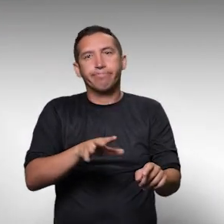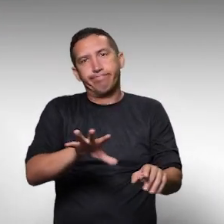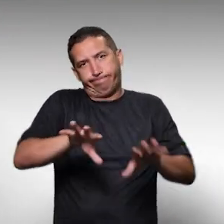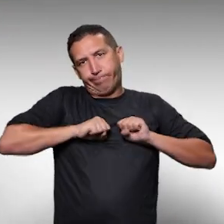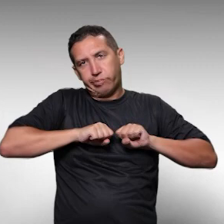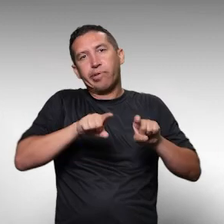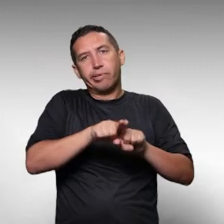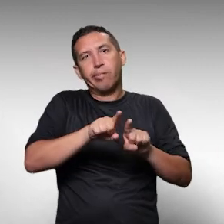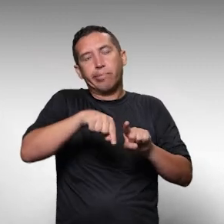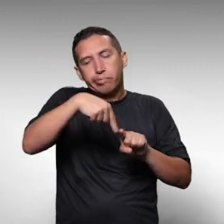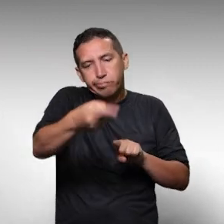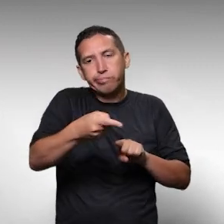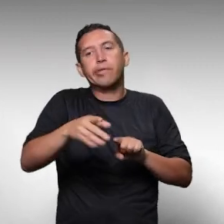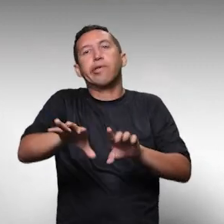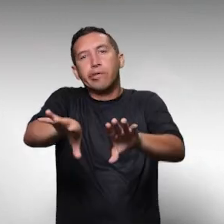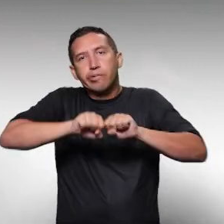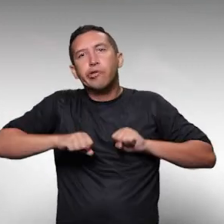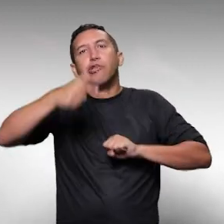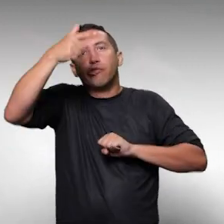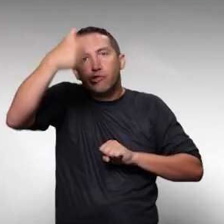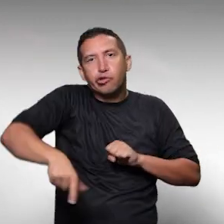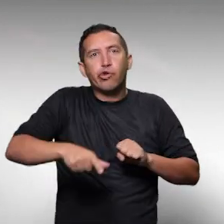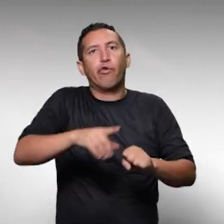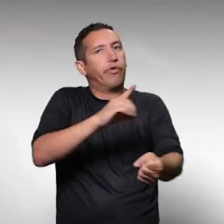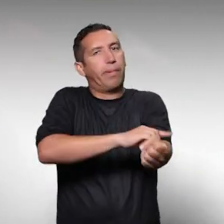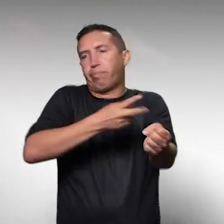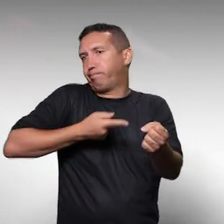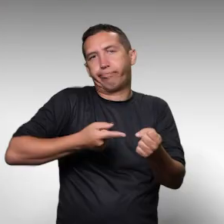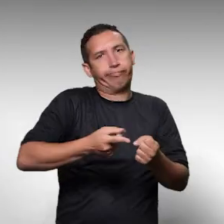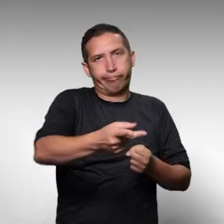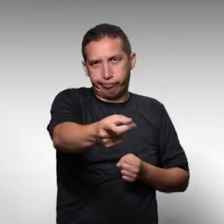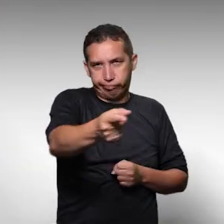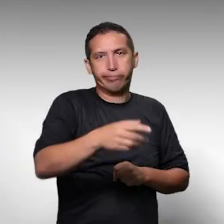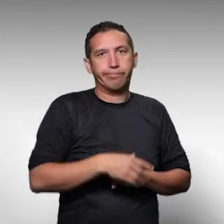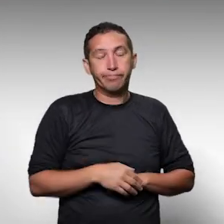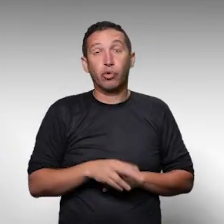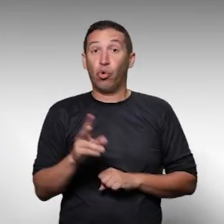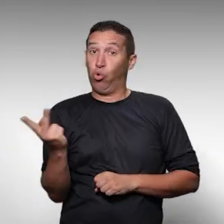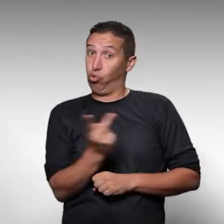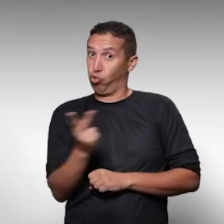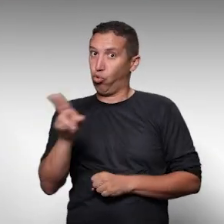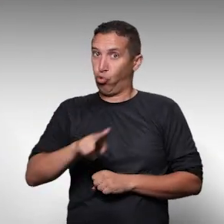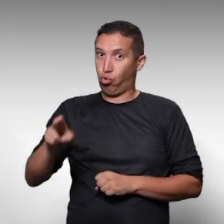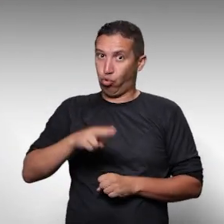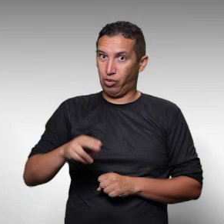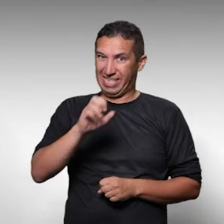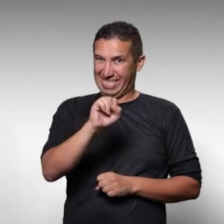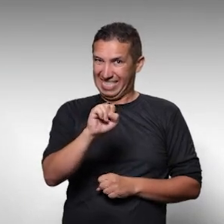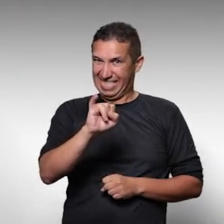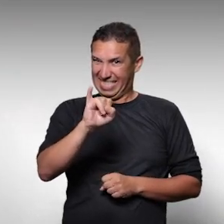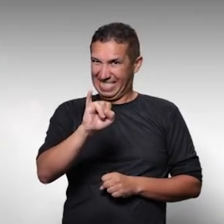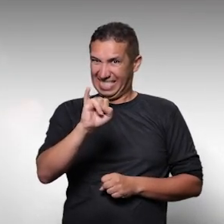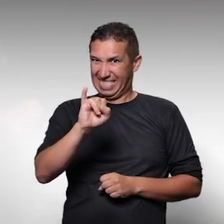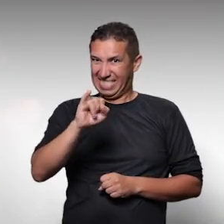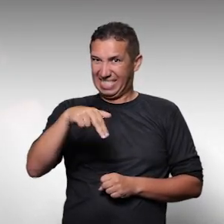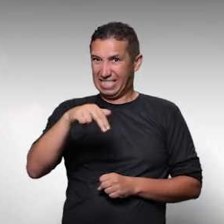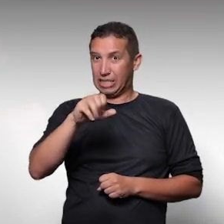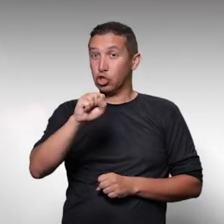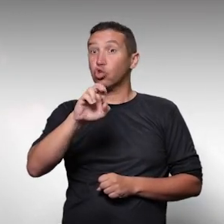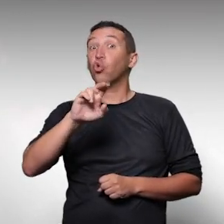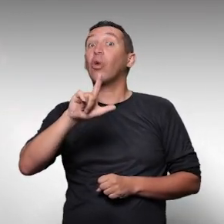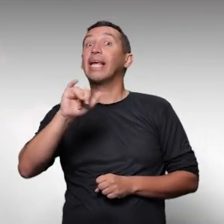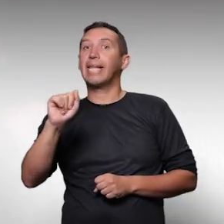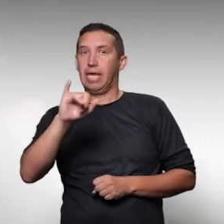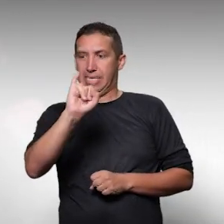alguns anos contrariam novamente a doença de forma permanente os dois utilizam a insulina como tratamento todo dia eu me